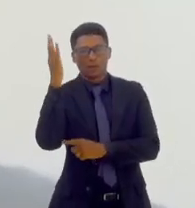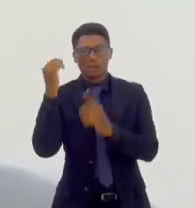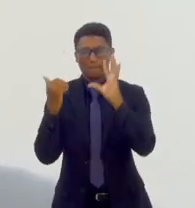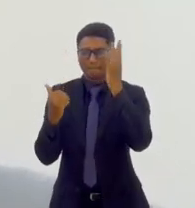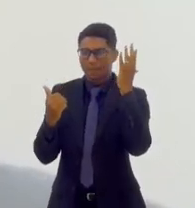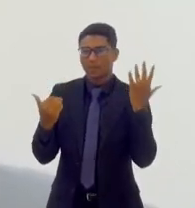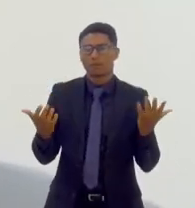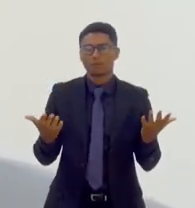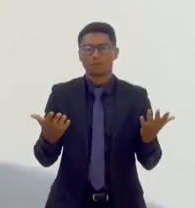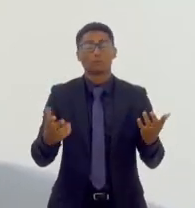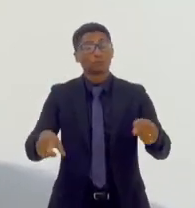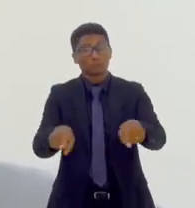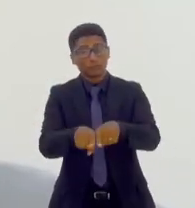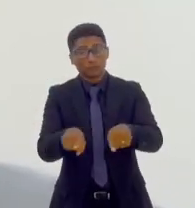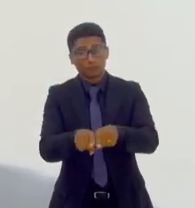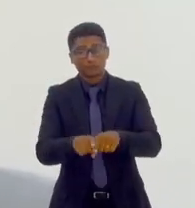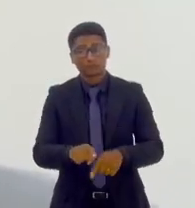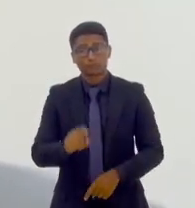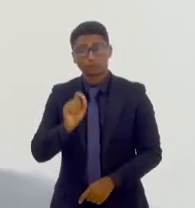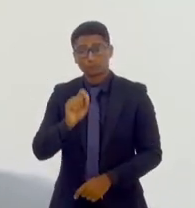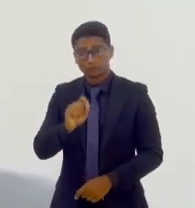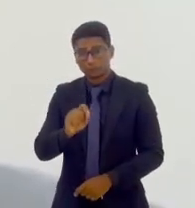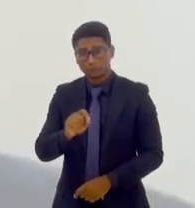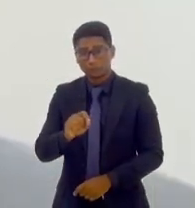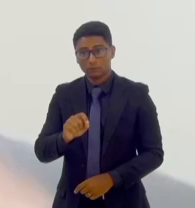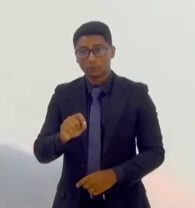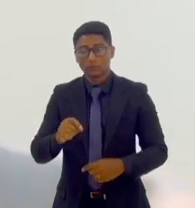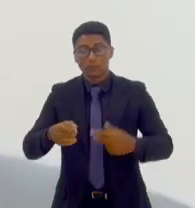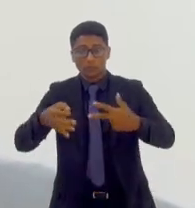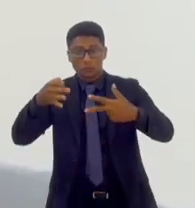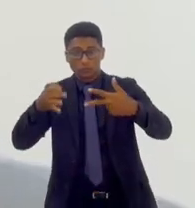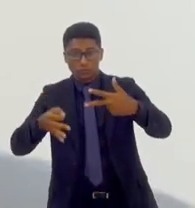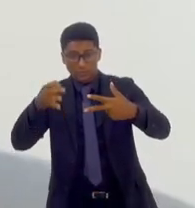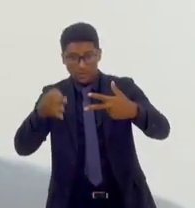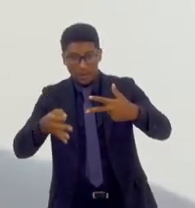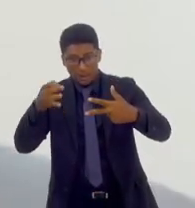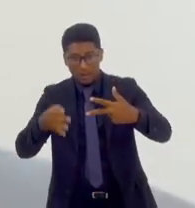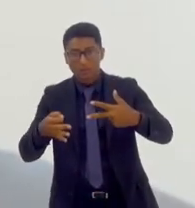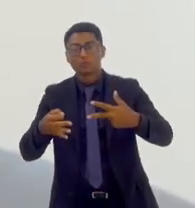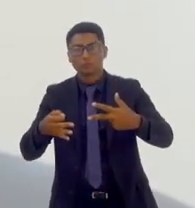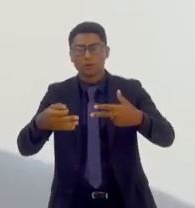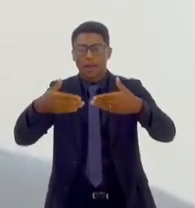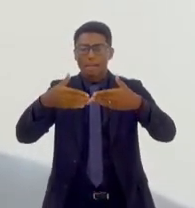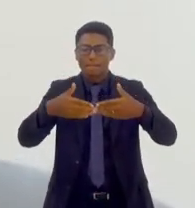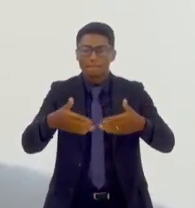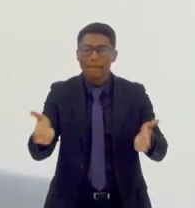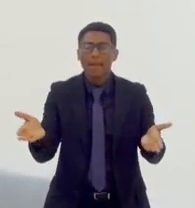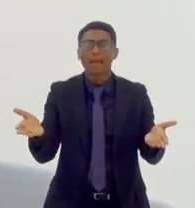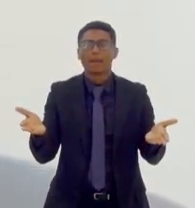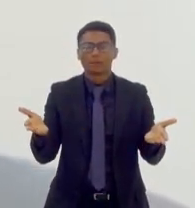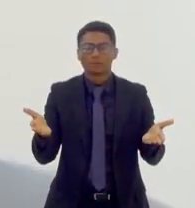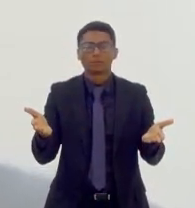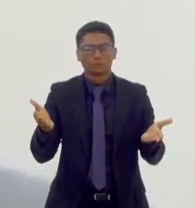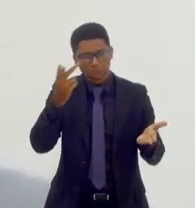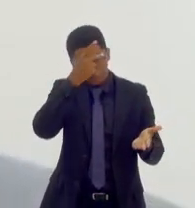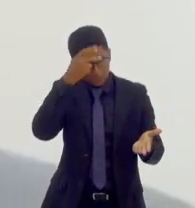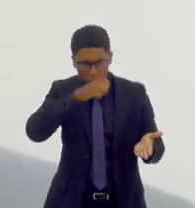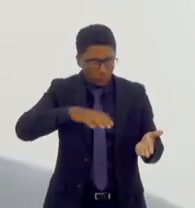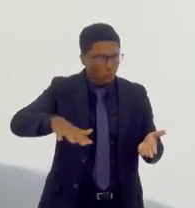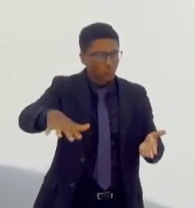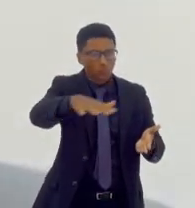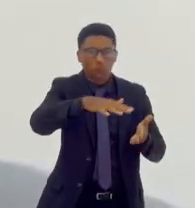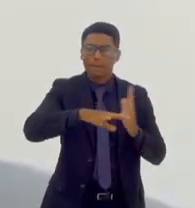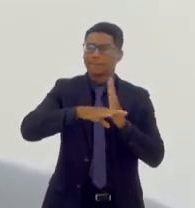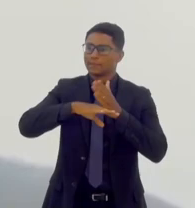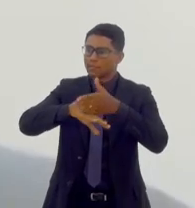Ordem tem a representatividade na construção de um poder judiciário mais aberto, mais acessível ao cidadão,